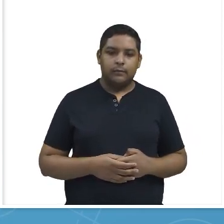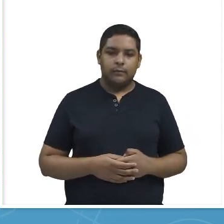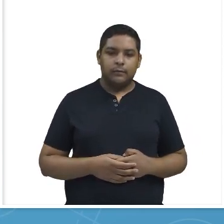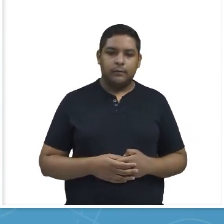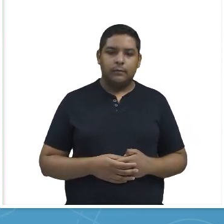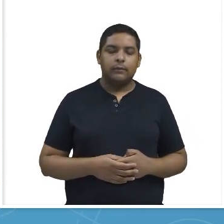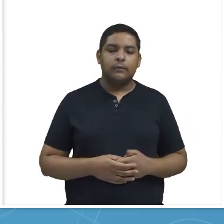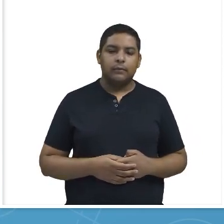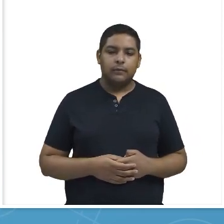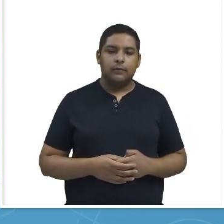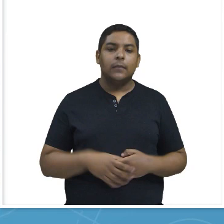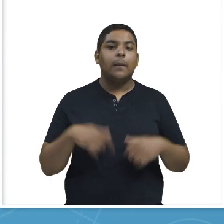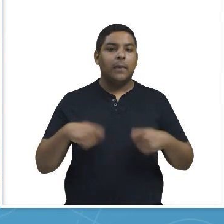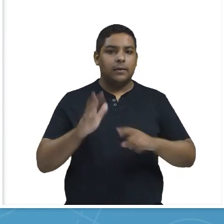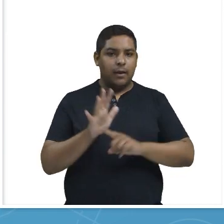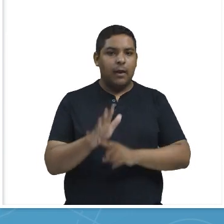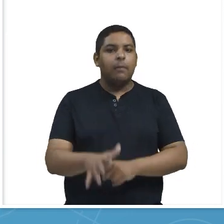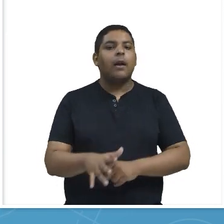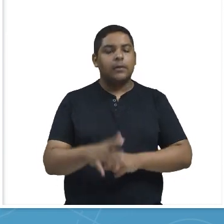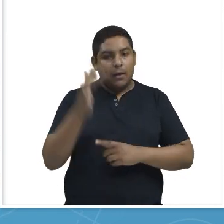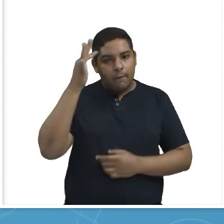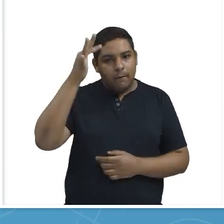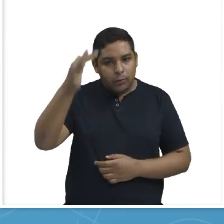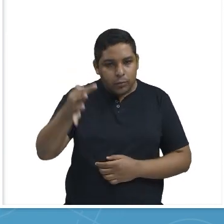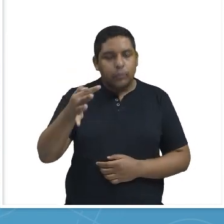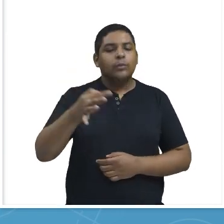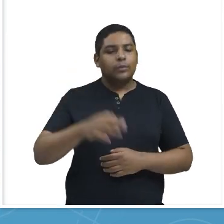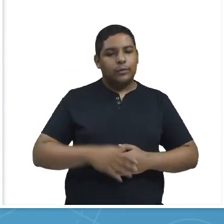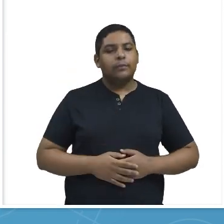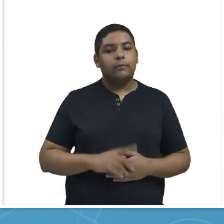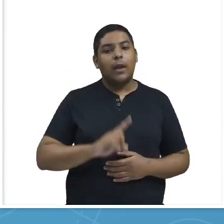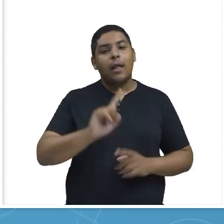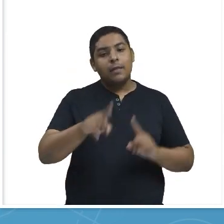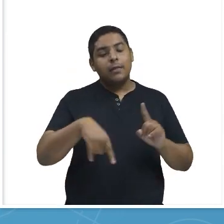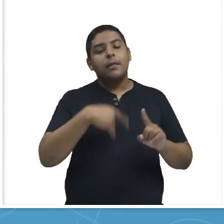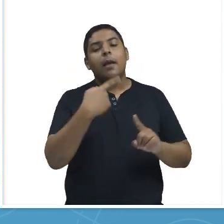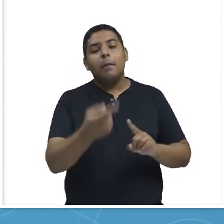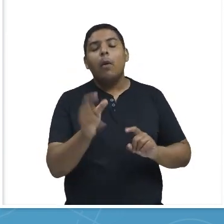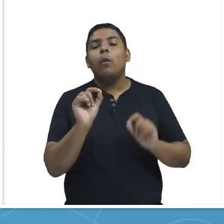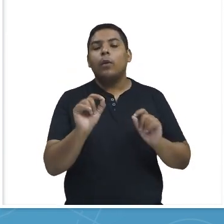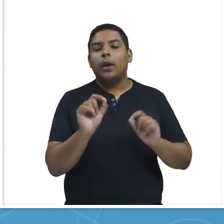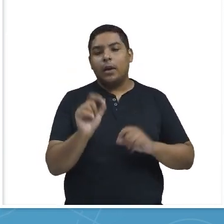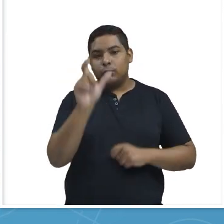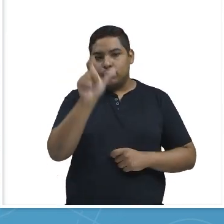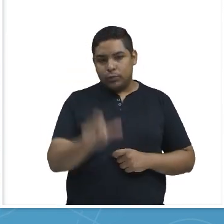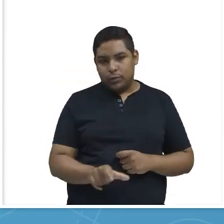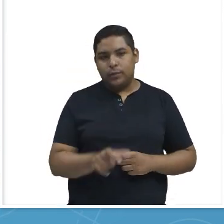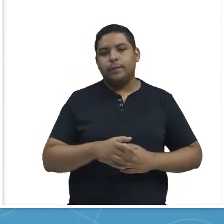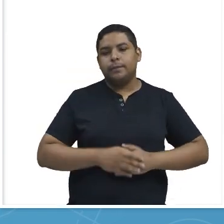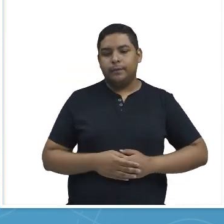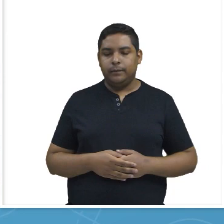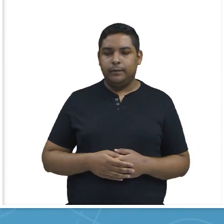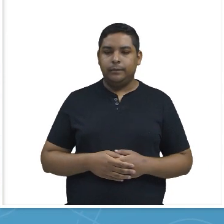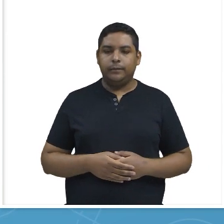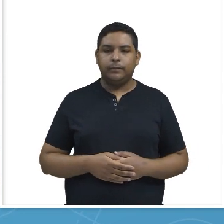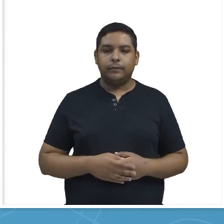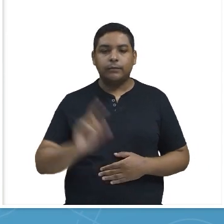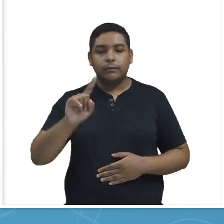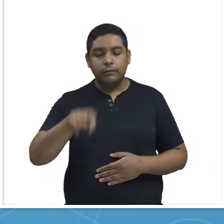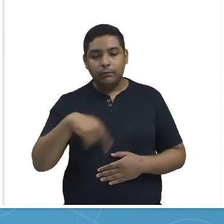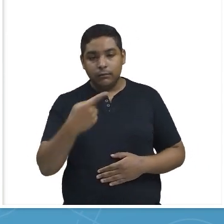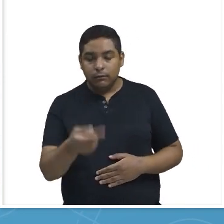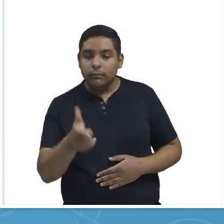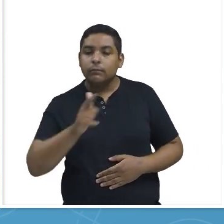tem que aparecer. E nesse caso, ele vem logo depois do sujeito aí, na forma interrogativa. E